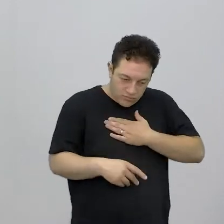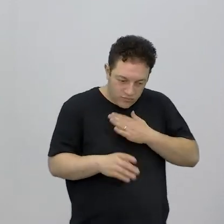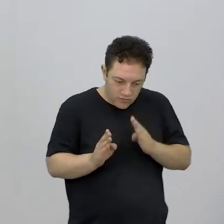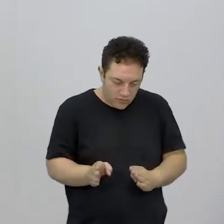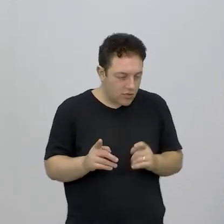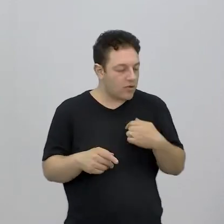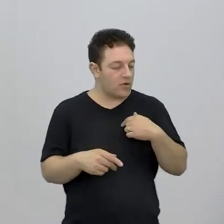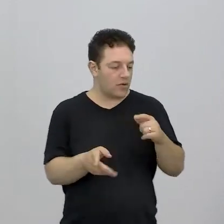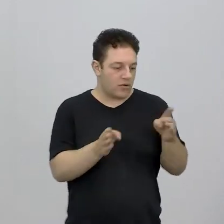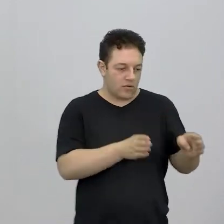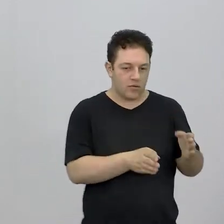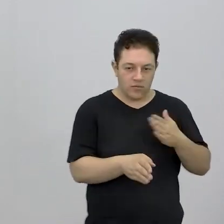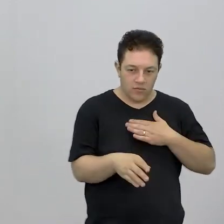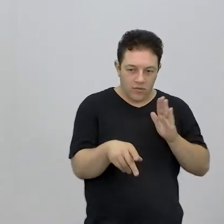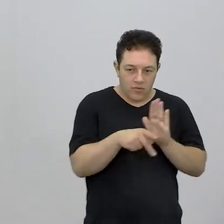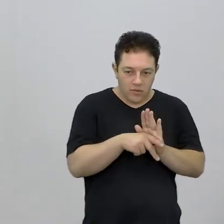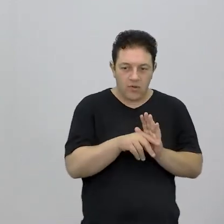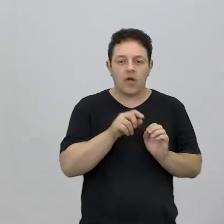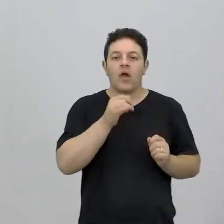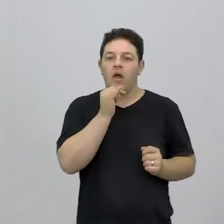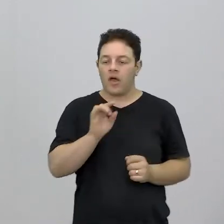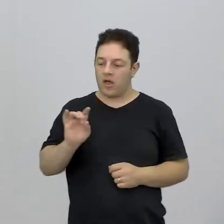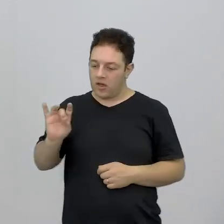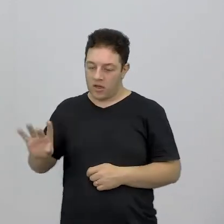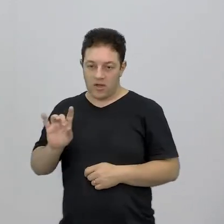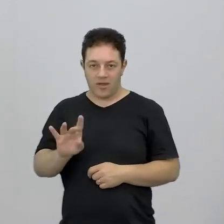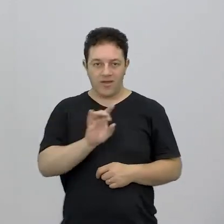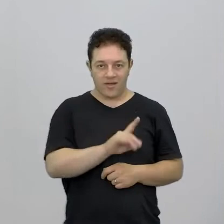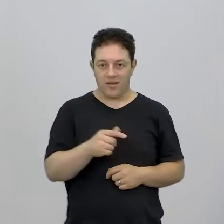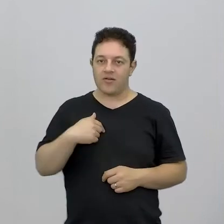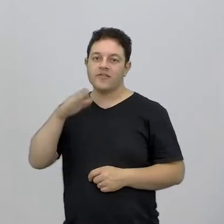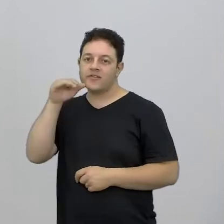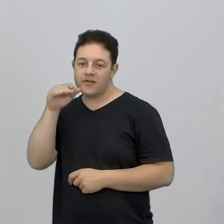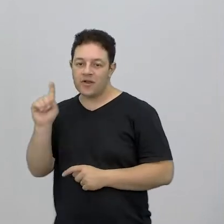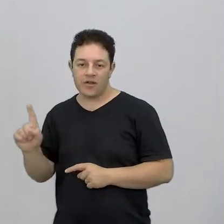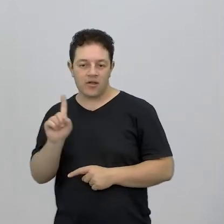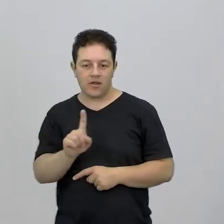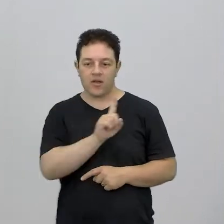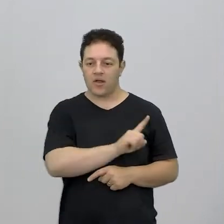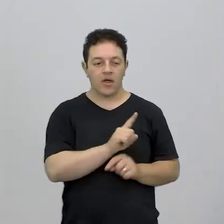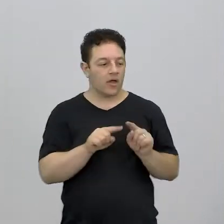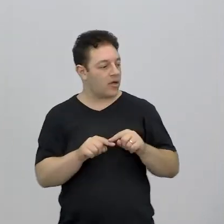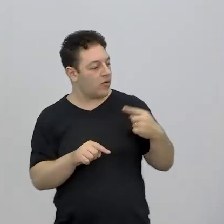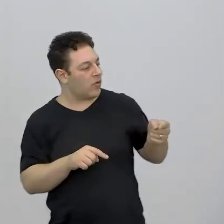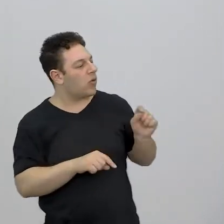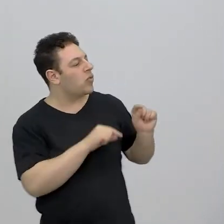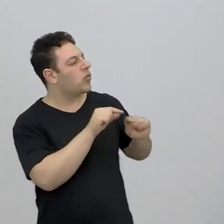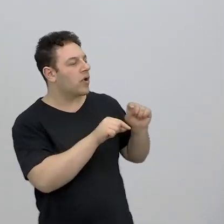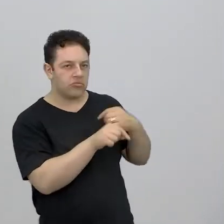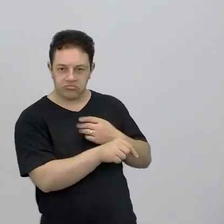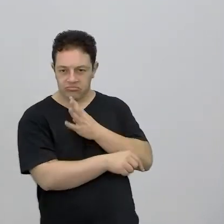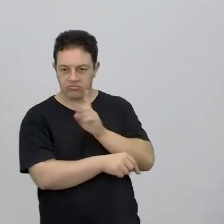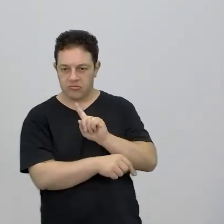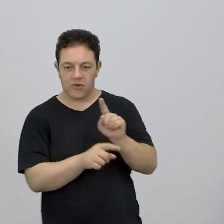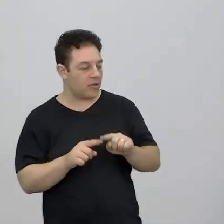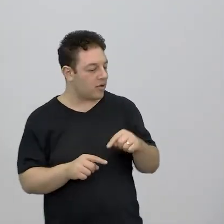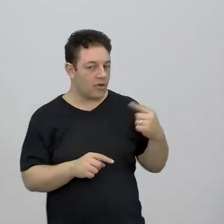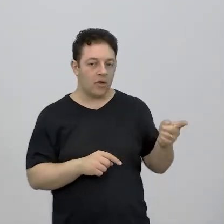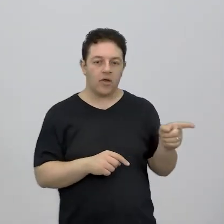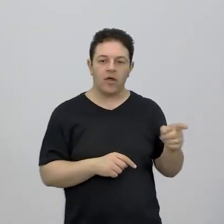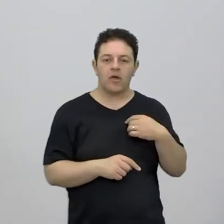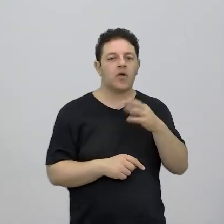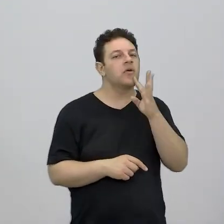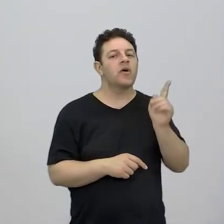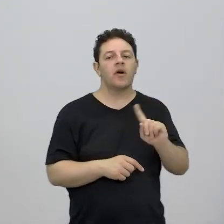um processo completamente diferente, e cada um desses trabalhadores não conhecia ou não tinha um conhecimento